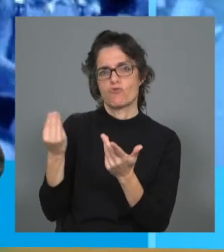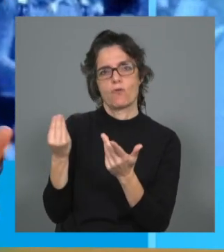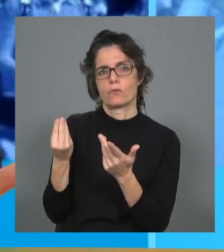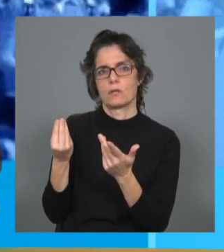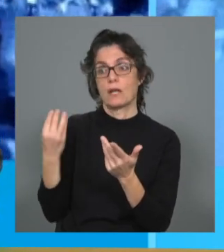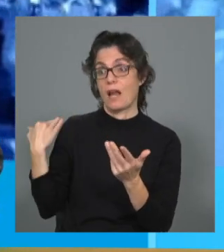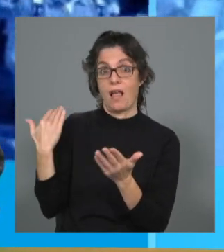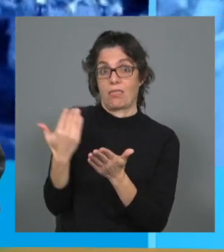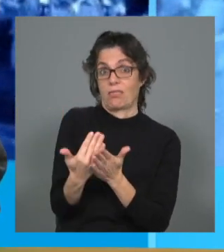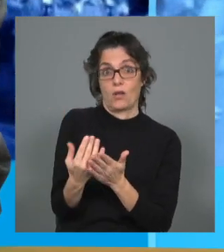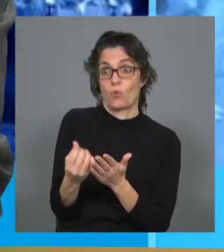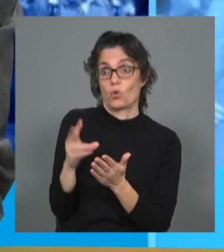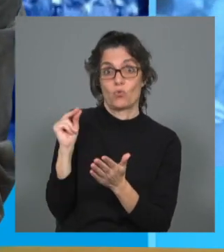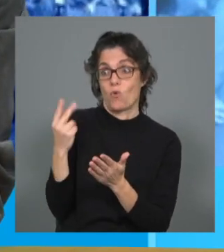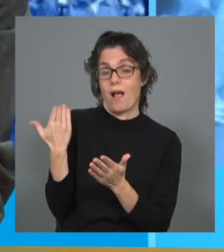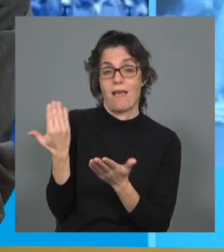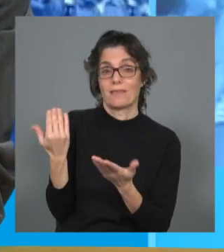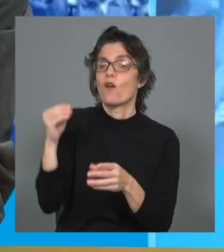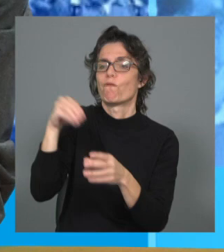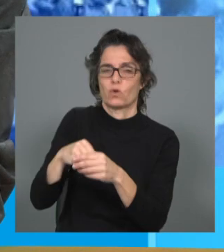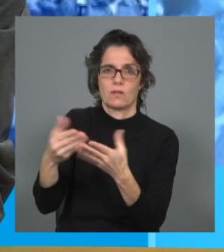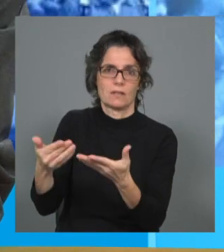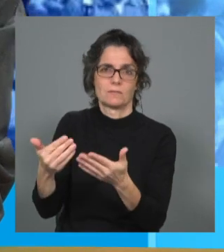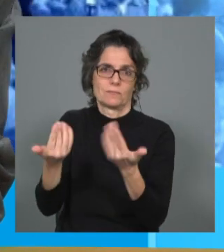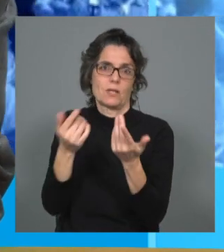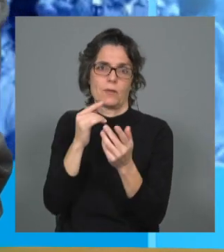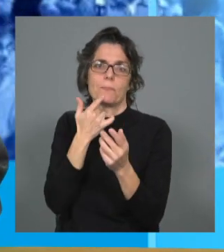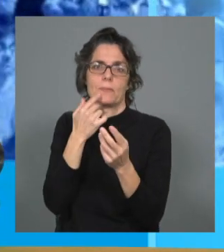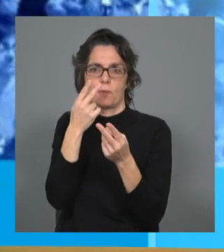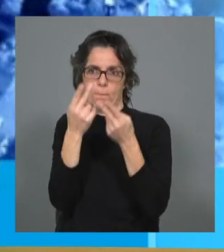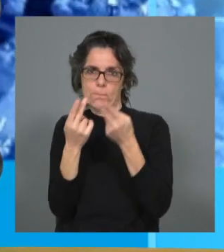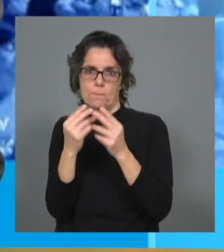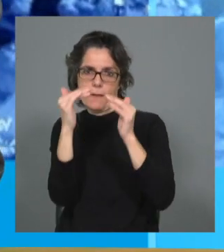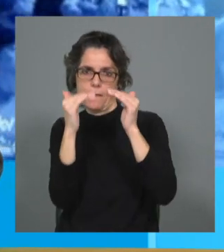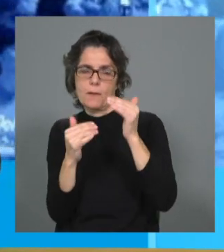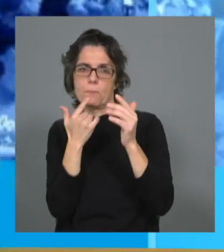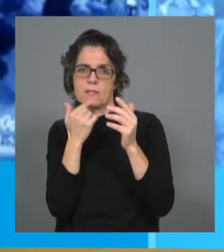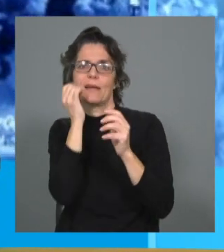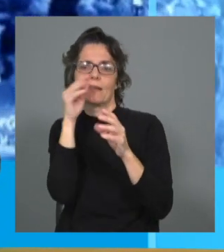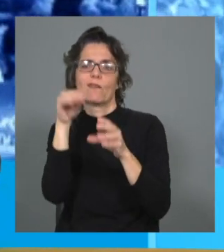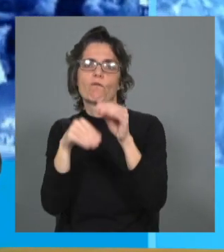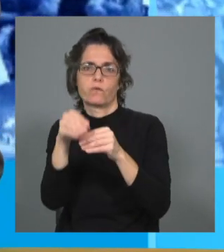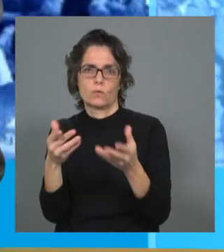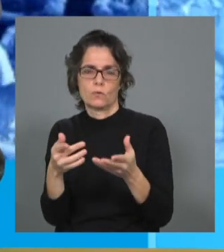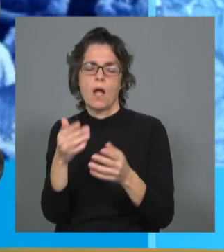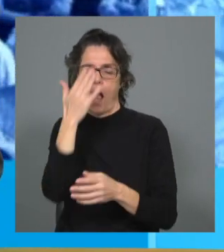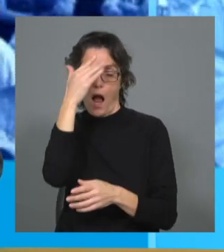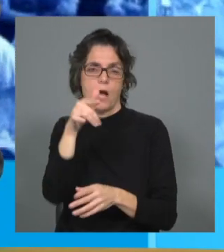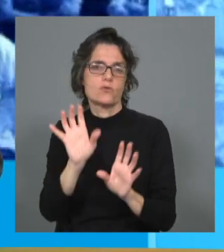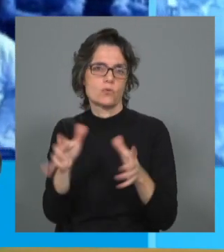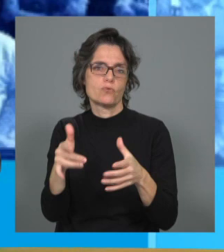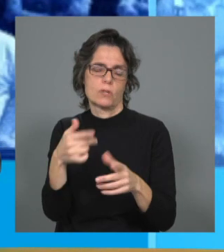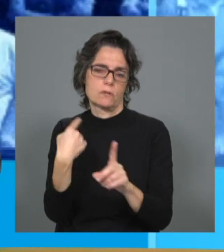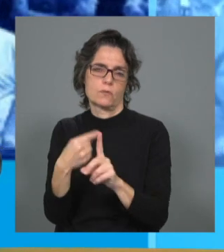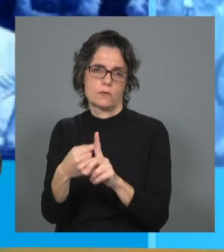tinham votado e que votaram agora, é preciso segmentar esse eleitorado novo que votou, parece-me ser um sinal